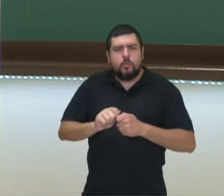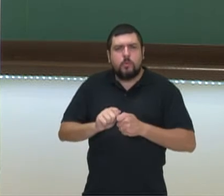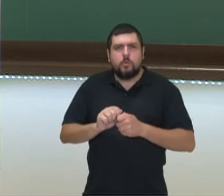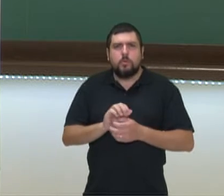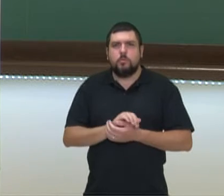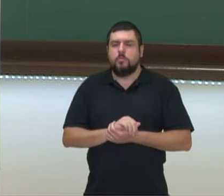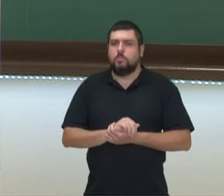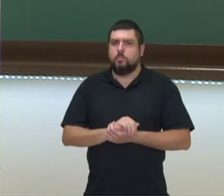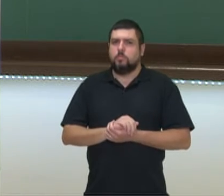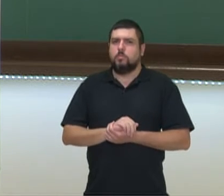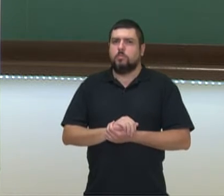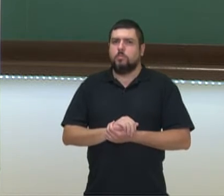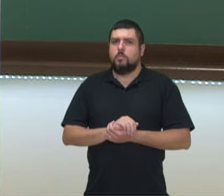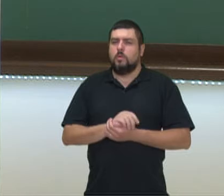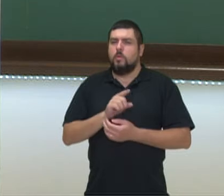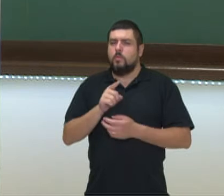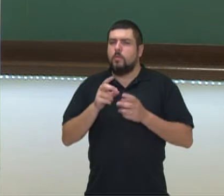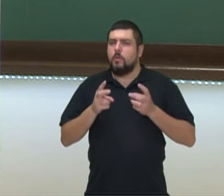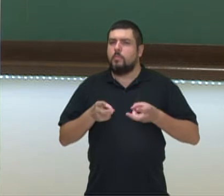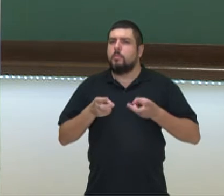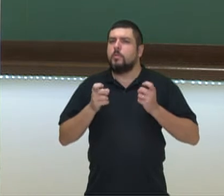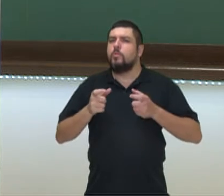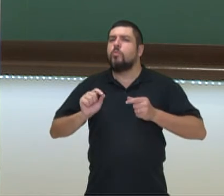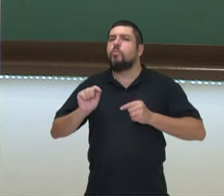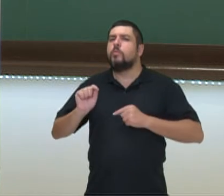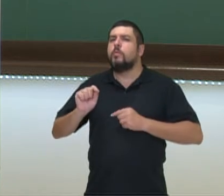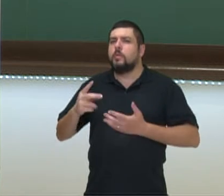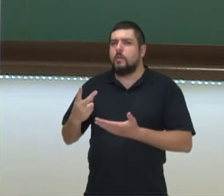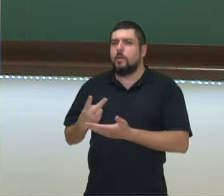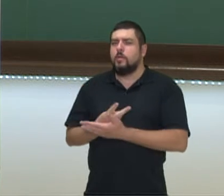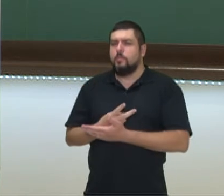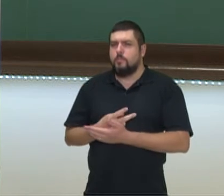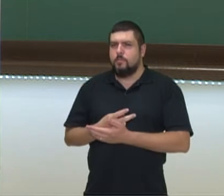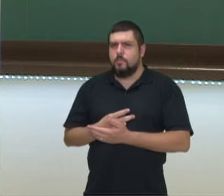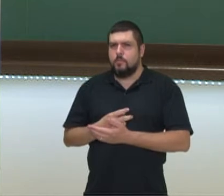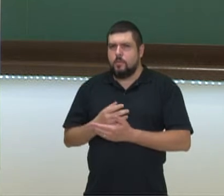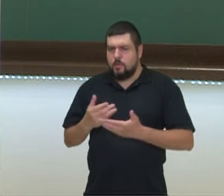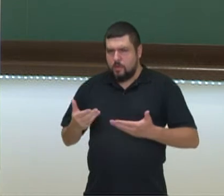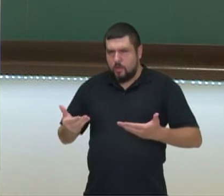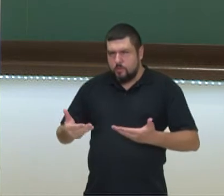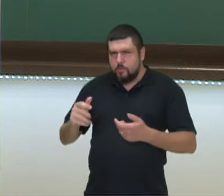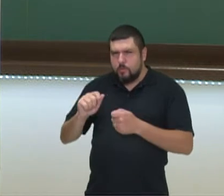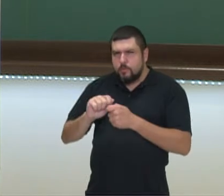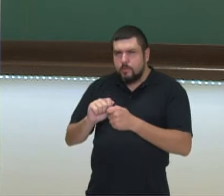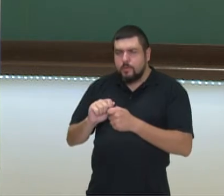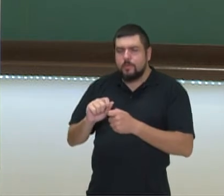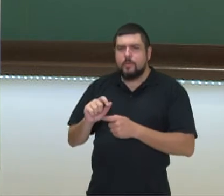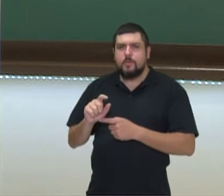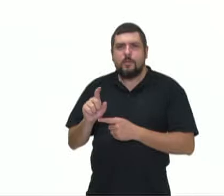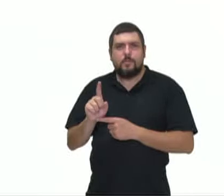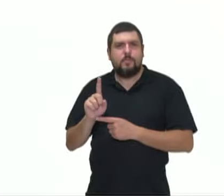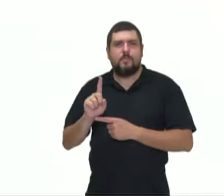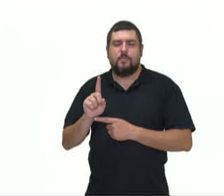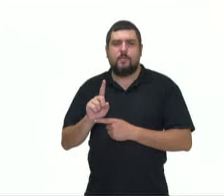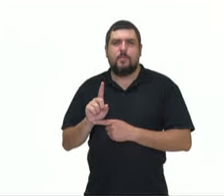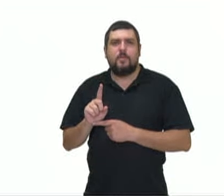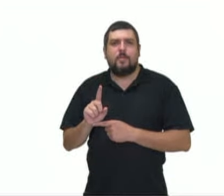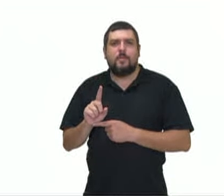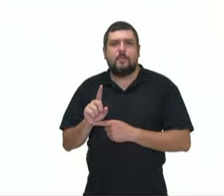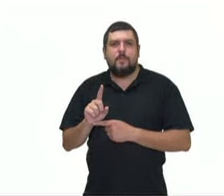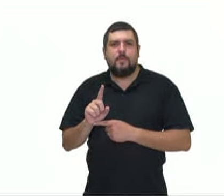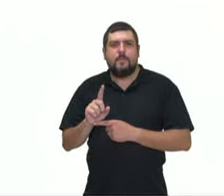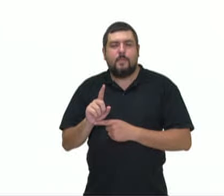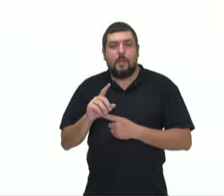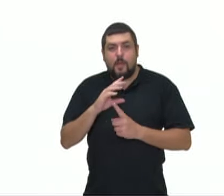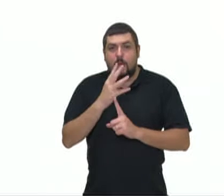na aula, conseguiu identificar o erro, né? Não foi realizada pelo homem moderno, então é reescrita, né? A arte rupestre